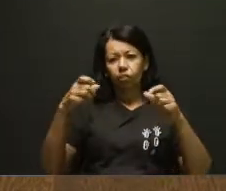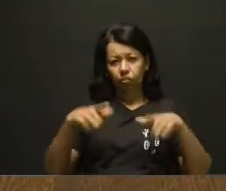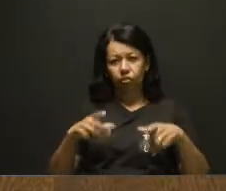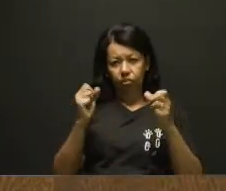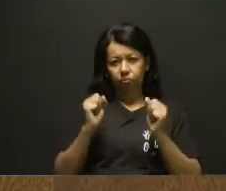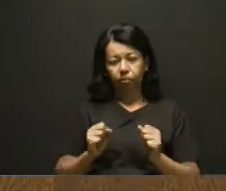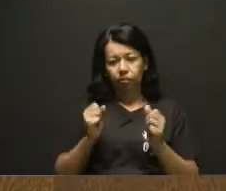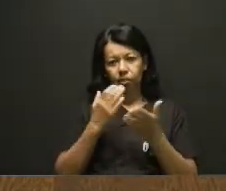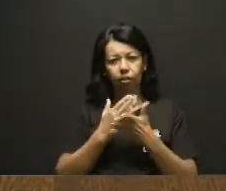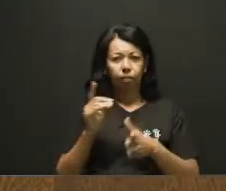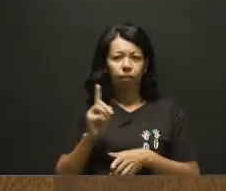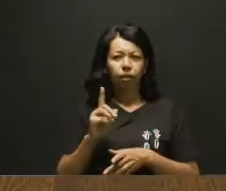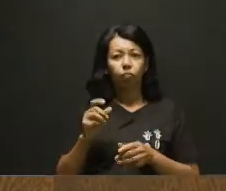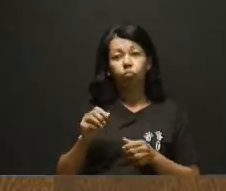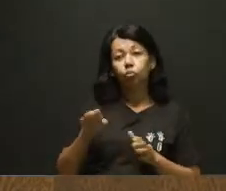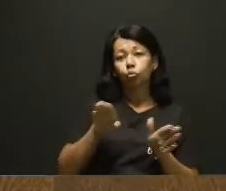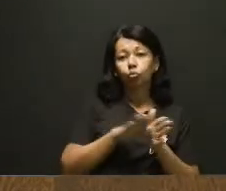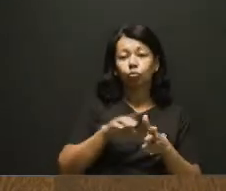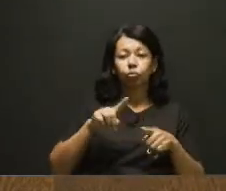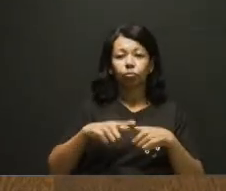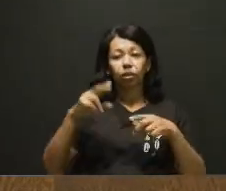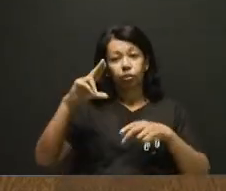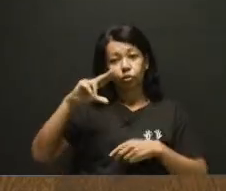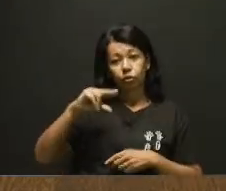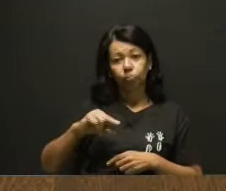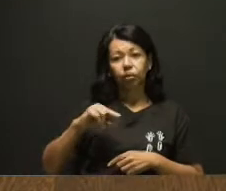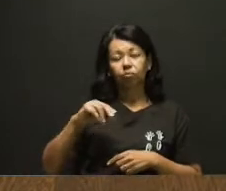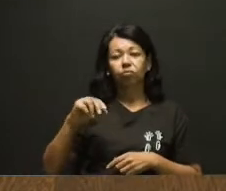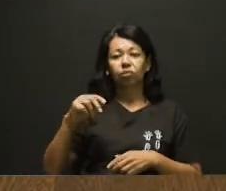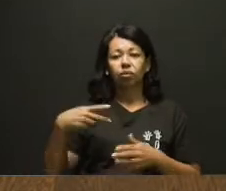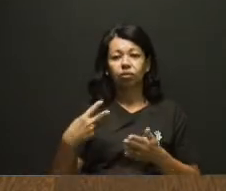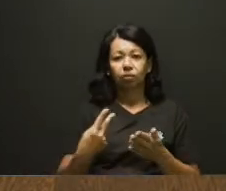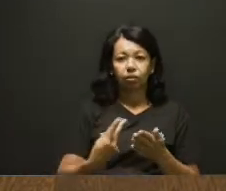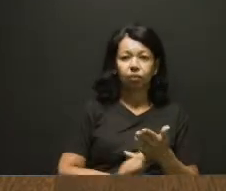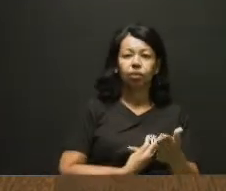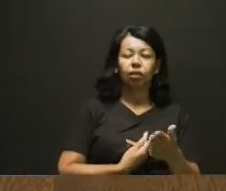tudo mas pelo menos minimizar um pouco esses descompassos